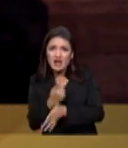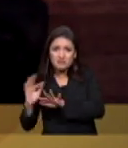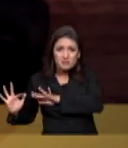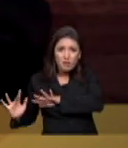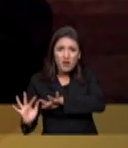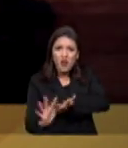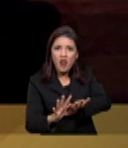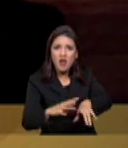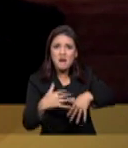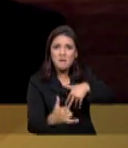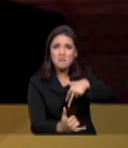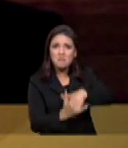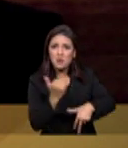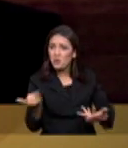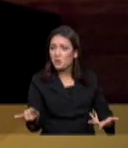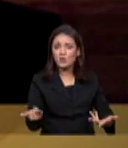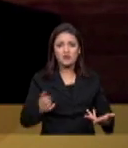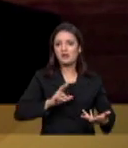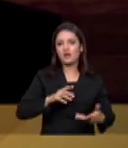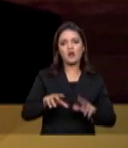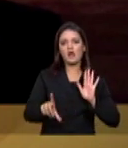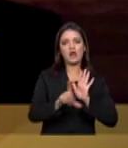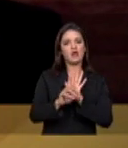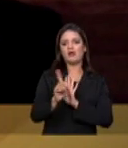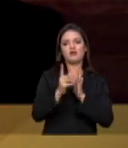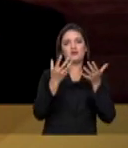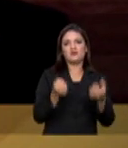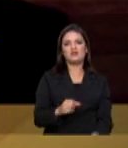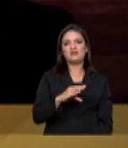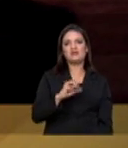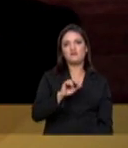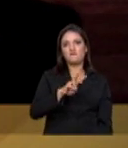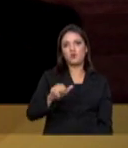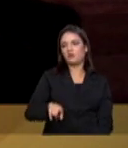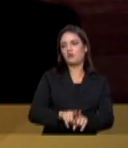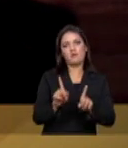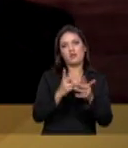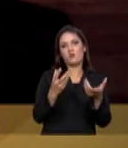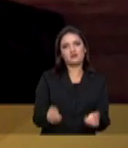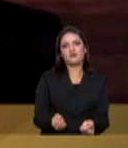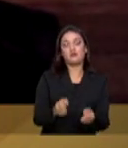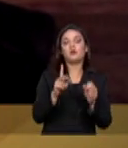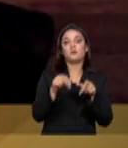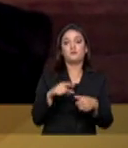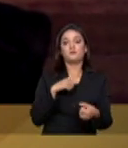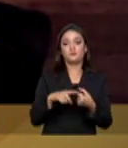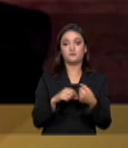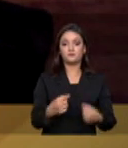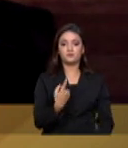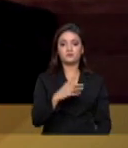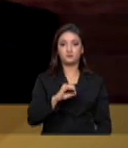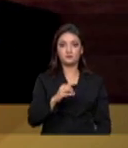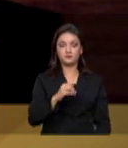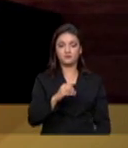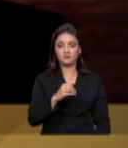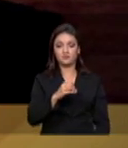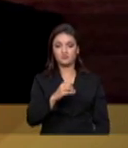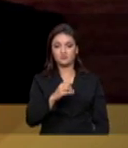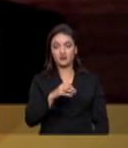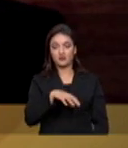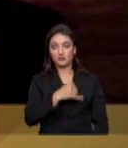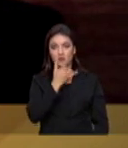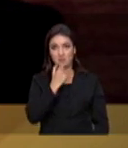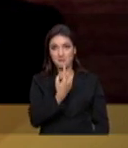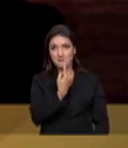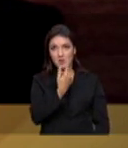admitida se quer pela legislação civil como prever um artigo 1200 do Código Civil reportando